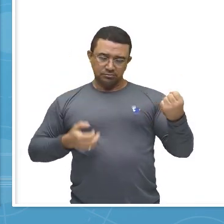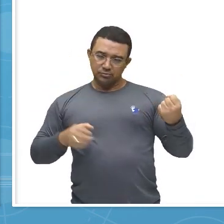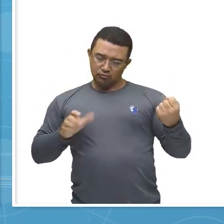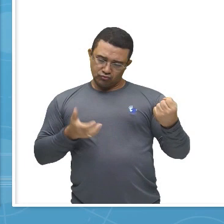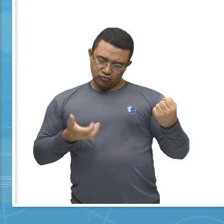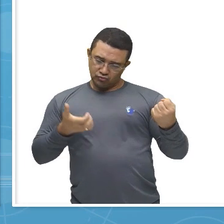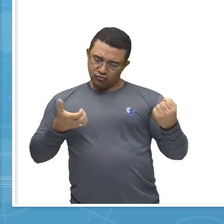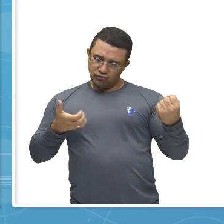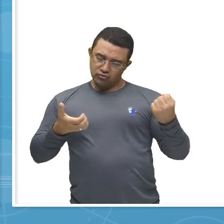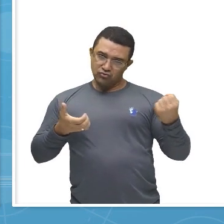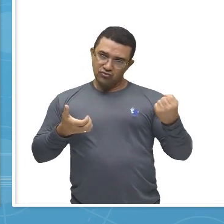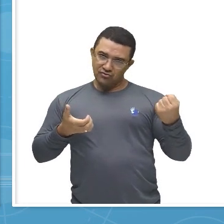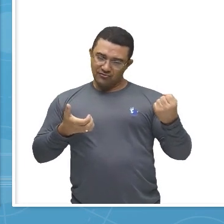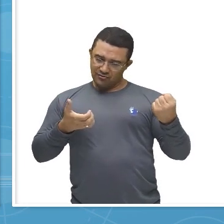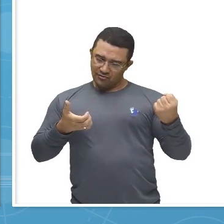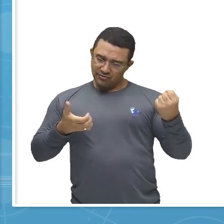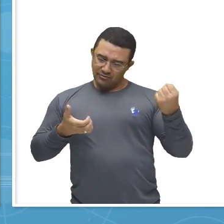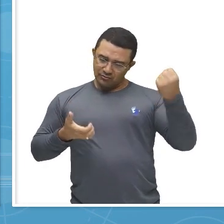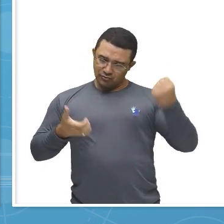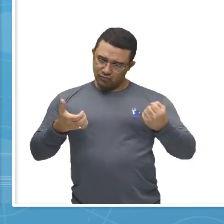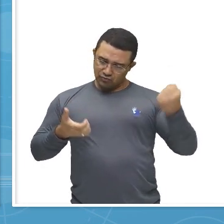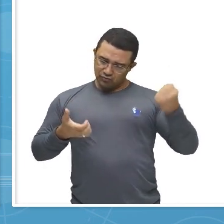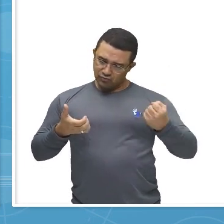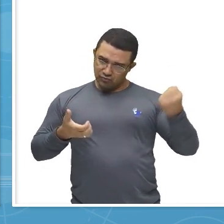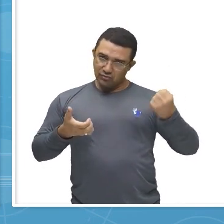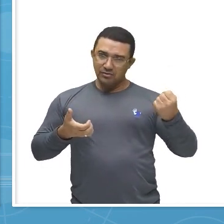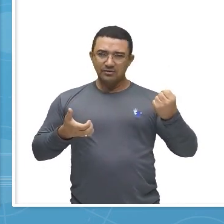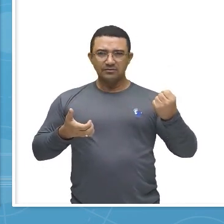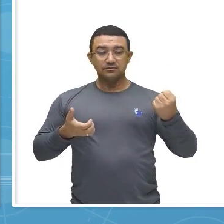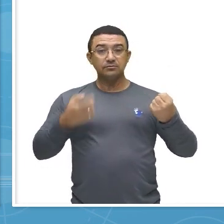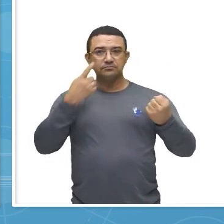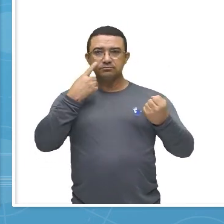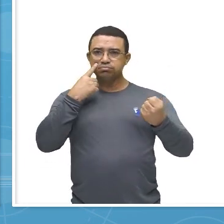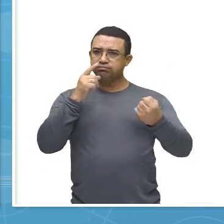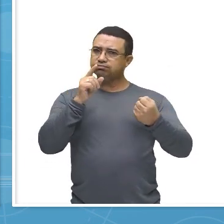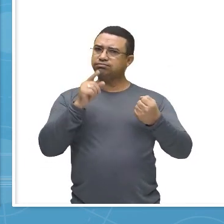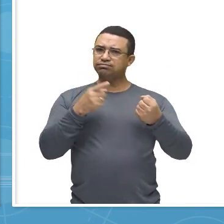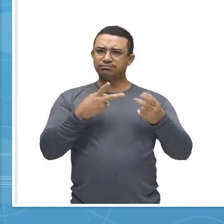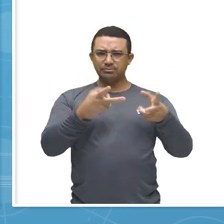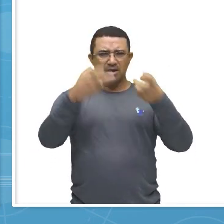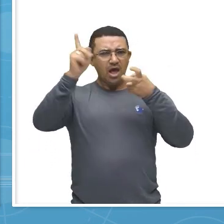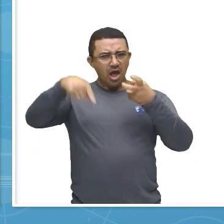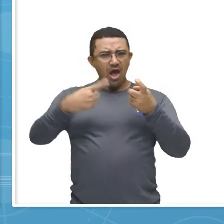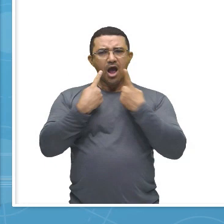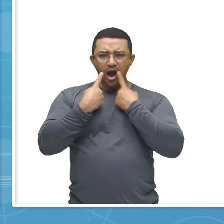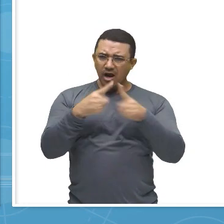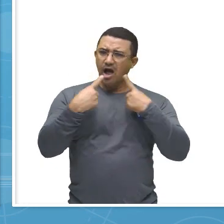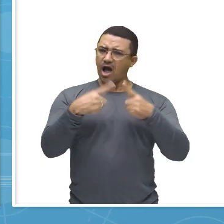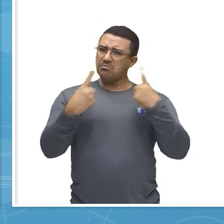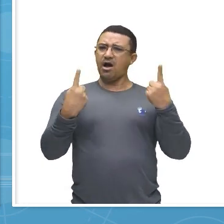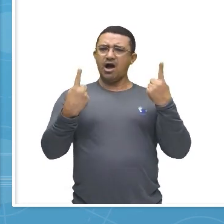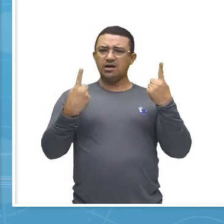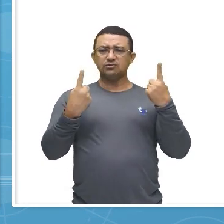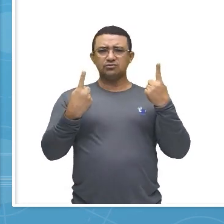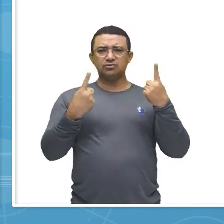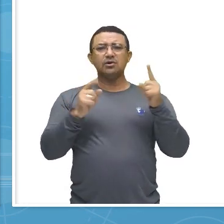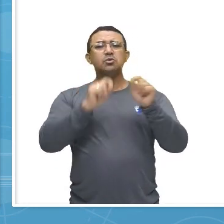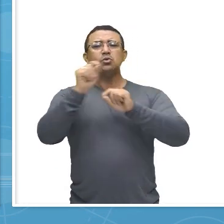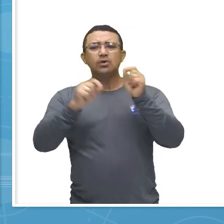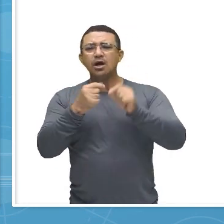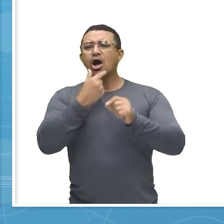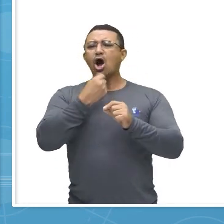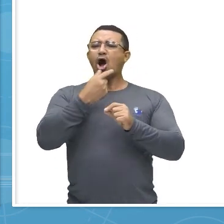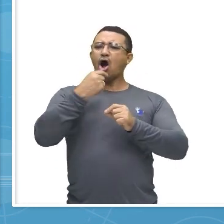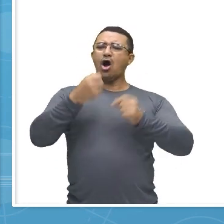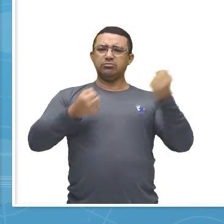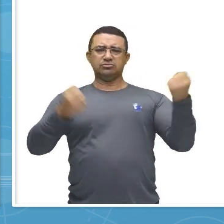pequenos detalhes em uma charge. Muito bem, então, notem aí que é uma crítica, né? É uma crítica ao motorista que